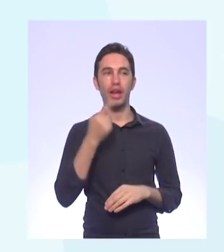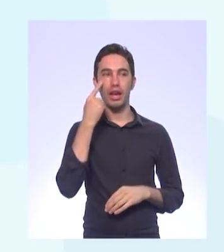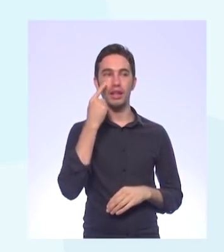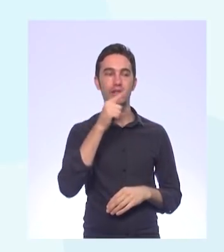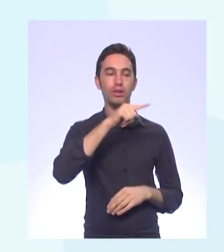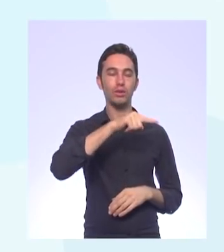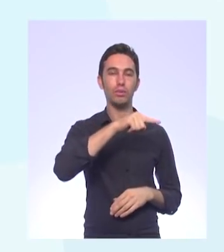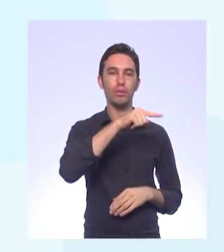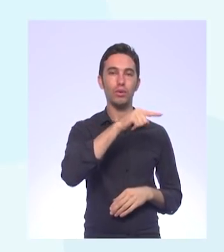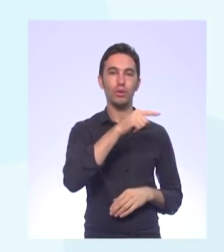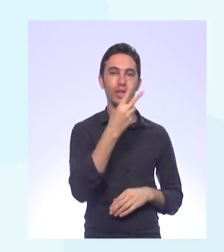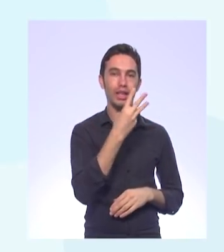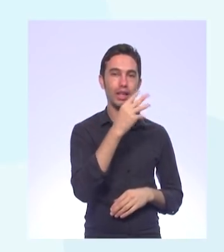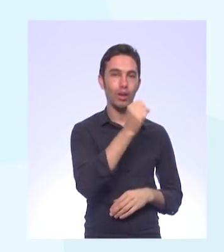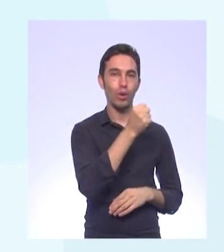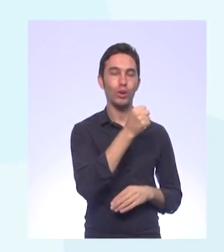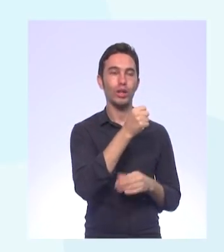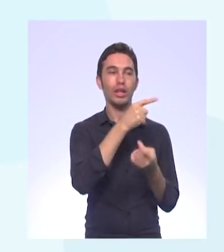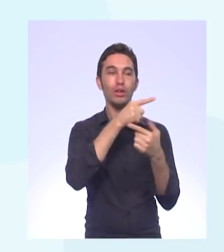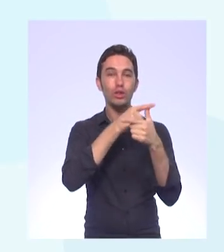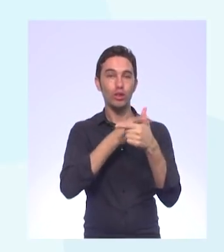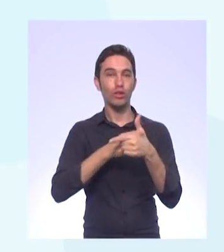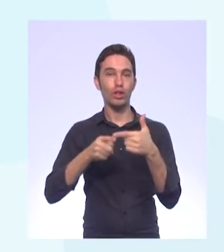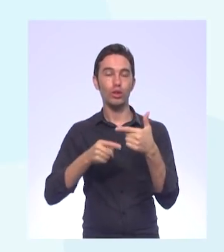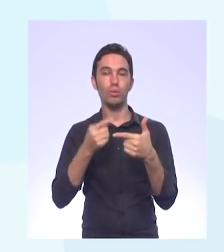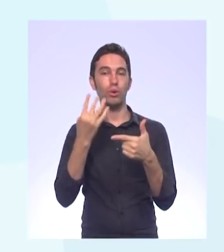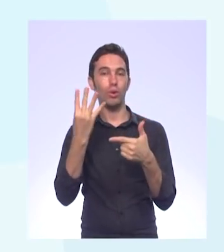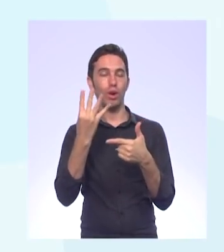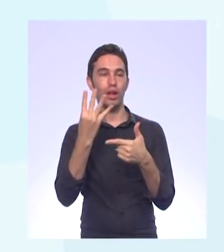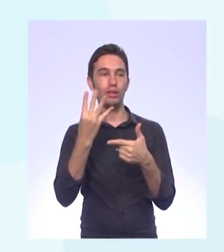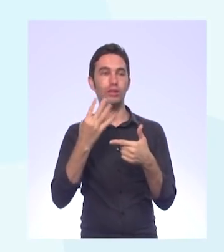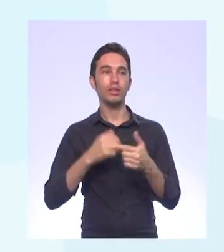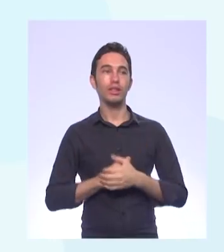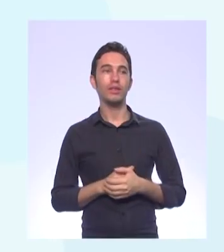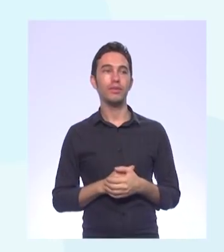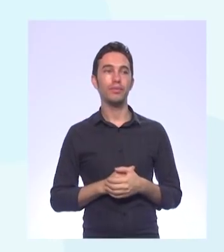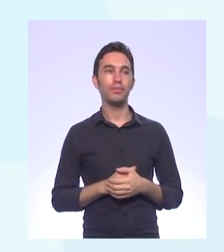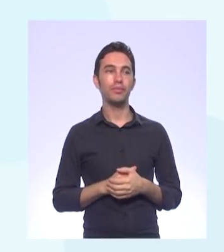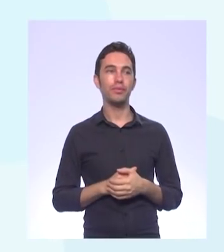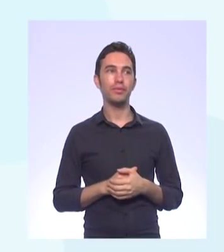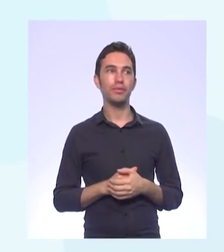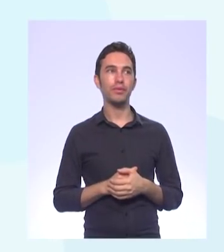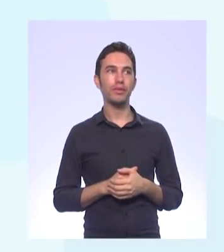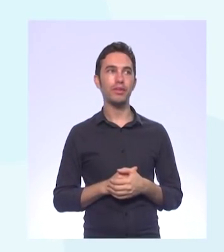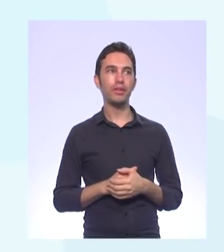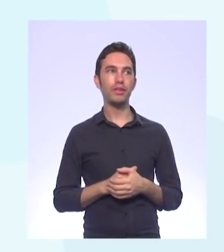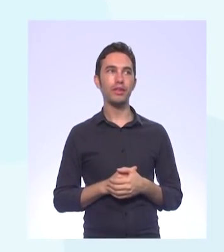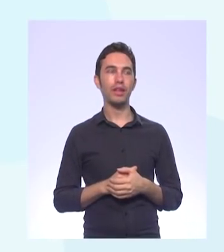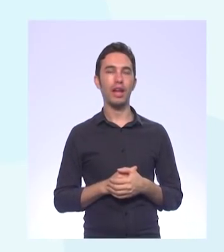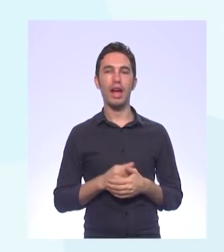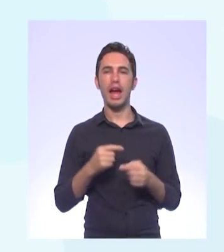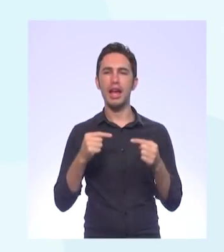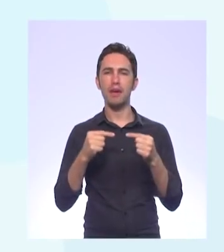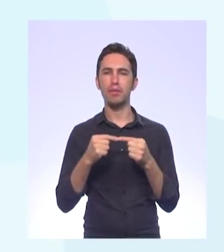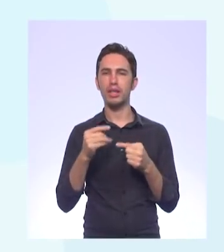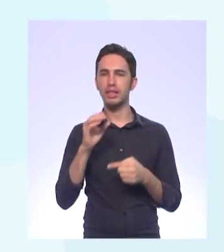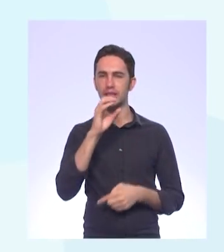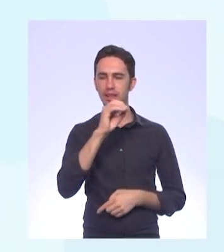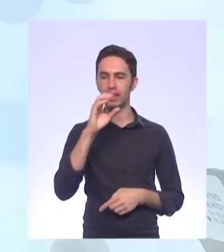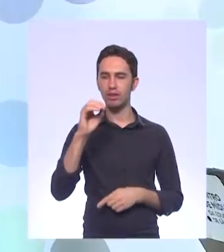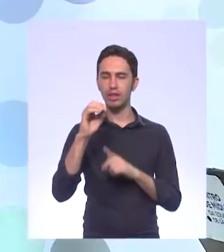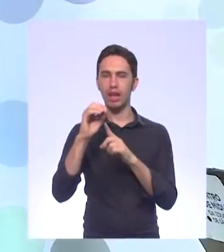dividir por quatro é isso 004 é a mesma coisa que quatro é bom lembrar isso tá então é como se fizeram o saque 0